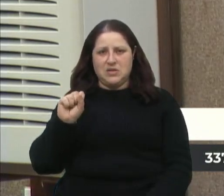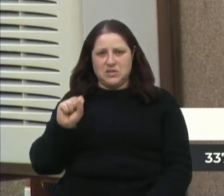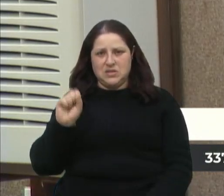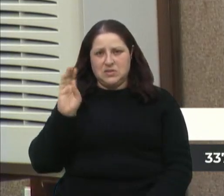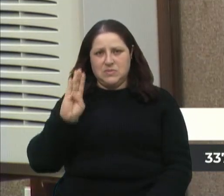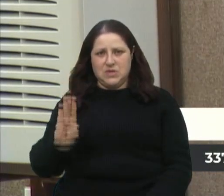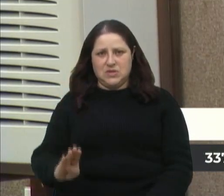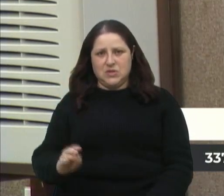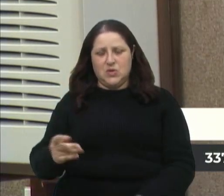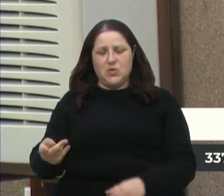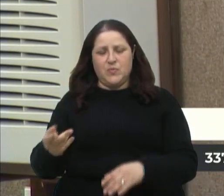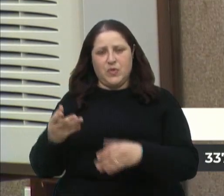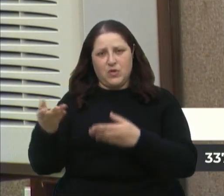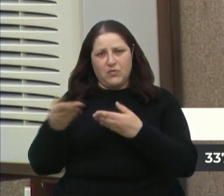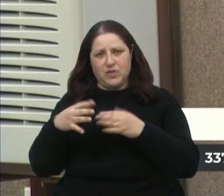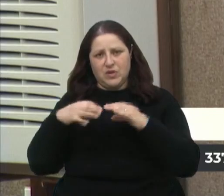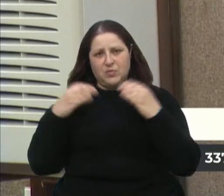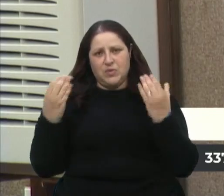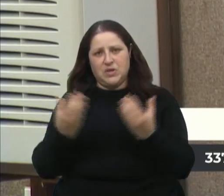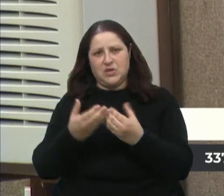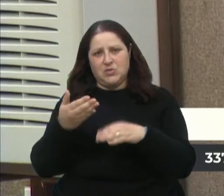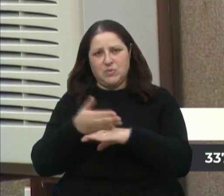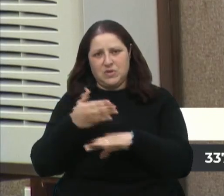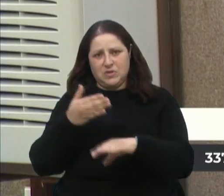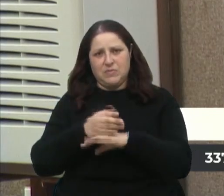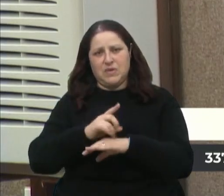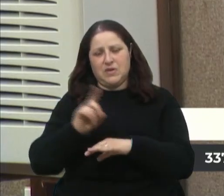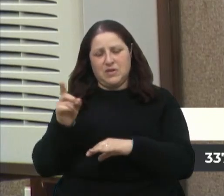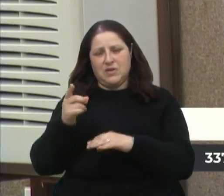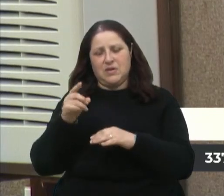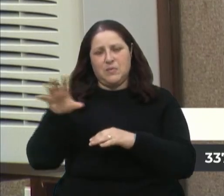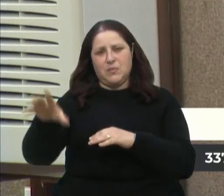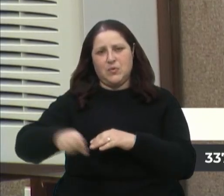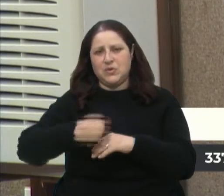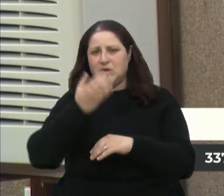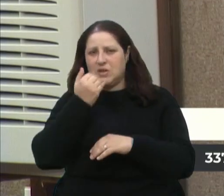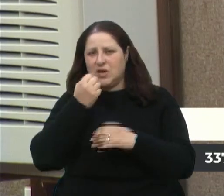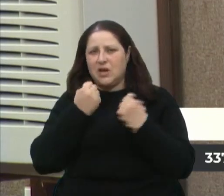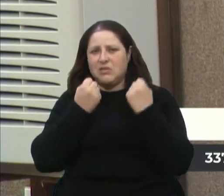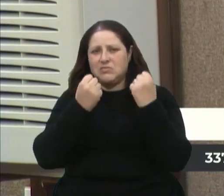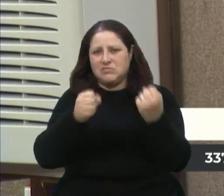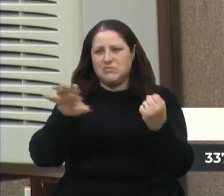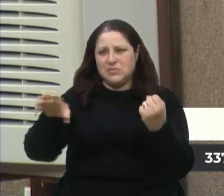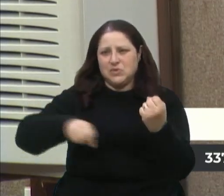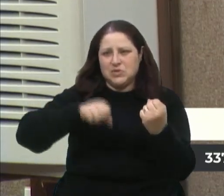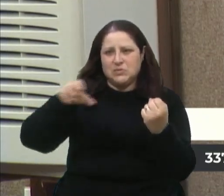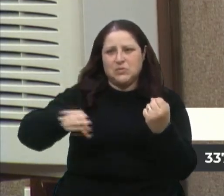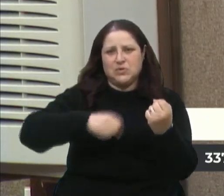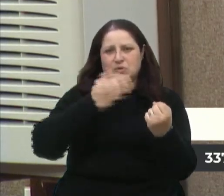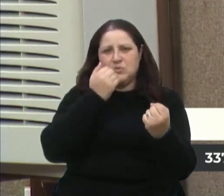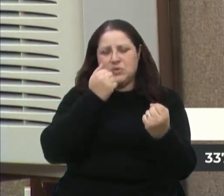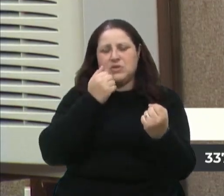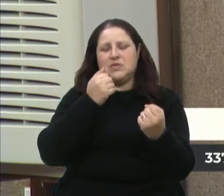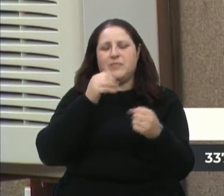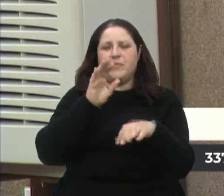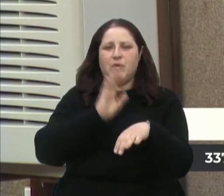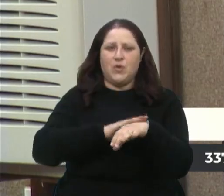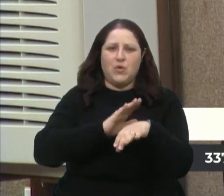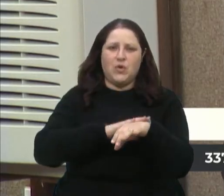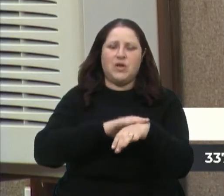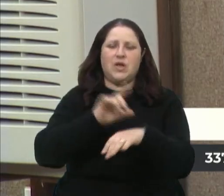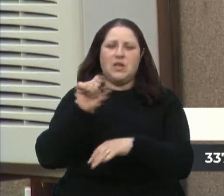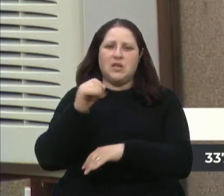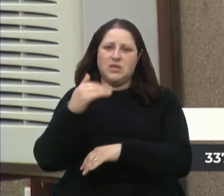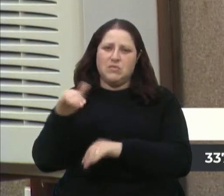drive-thru nos Capuchinhos, ali, amanhã, então, a partir das 10h30 até as 16h30.